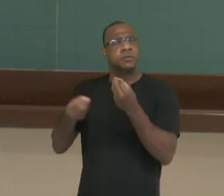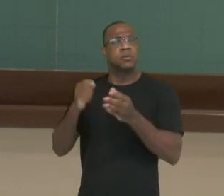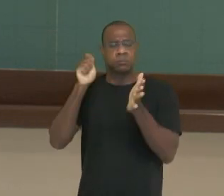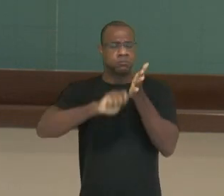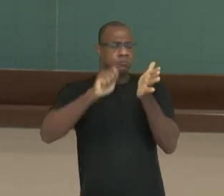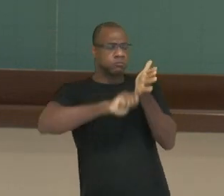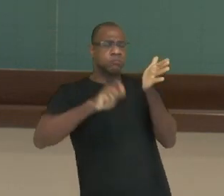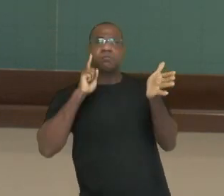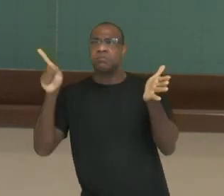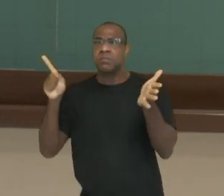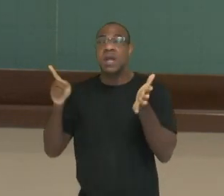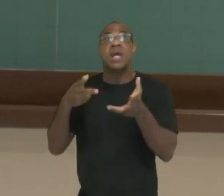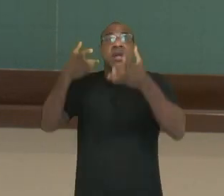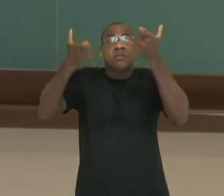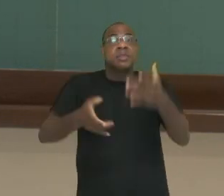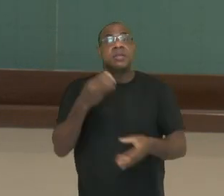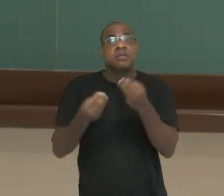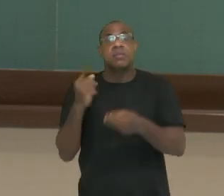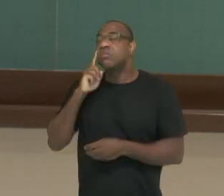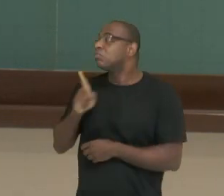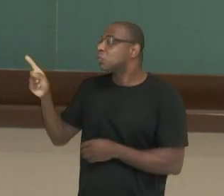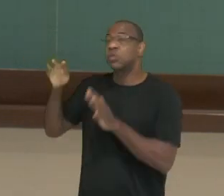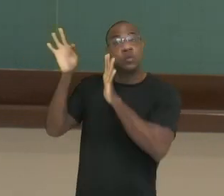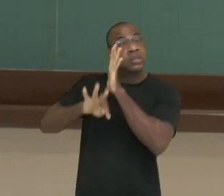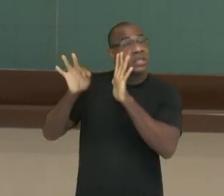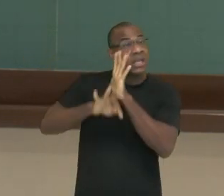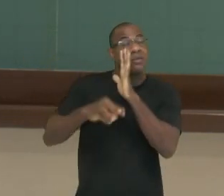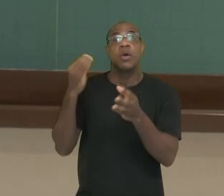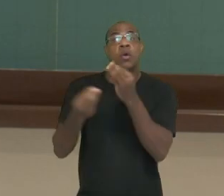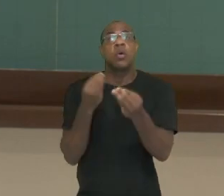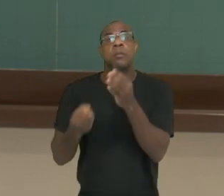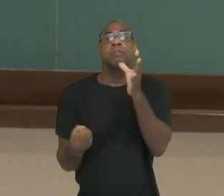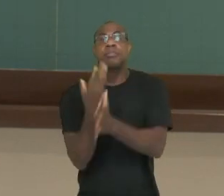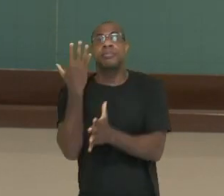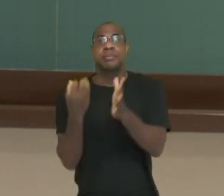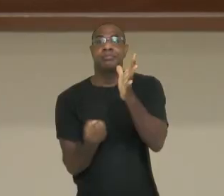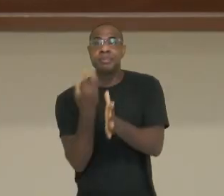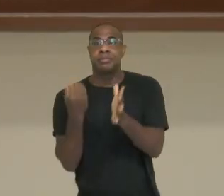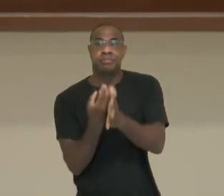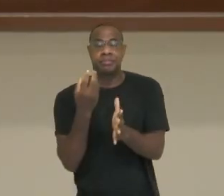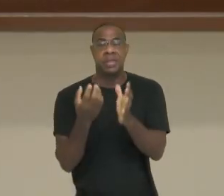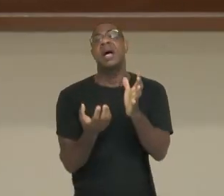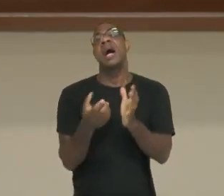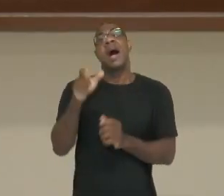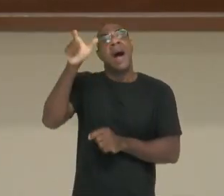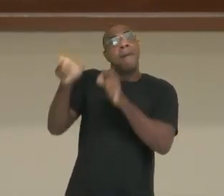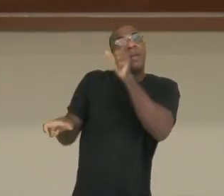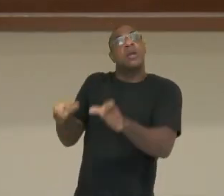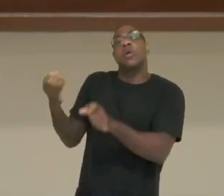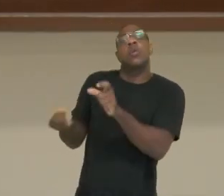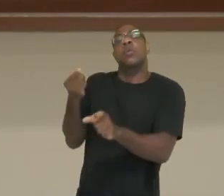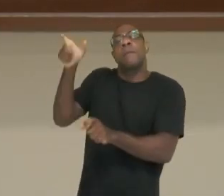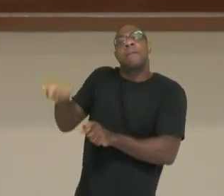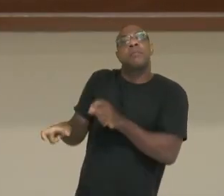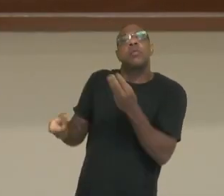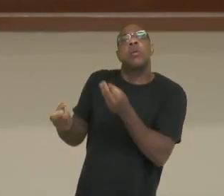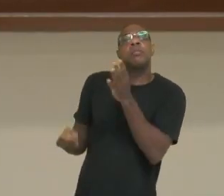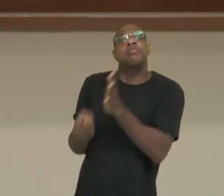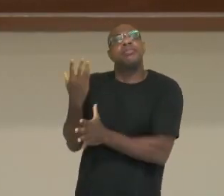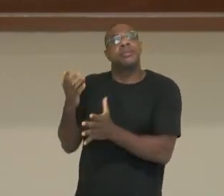do texto, como esse foco narrativo constrói a personagem. Faz aí, que eu te aguardo aqui.